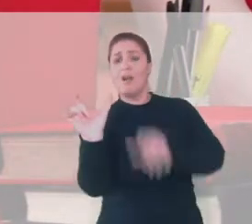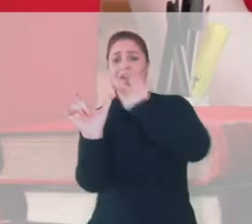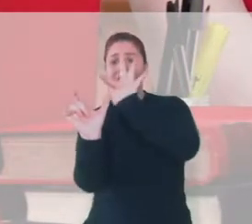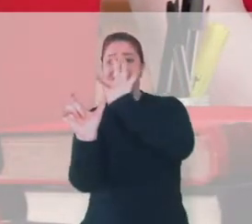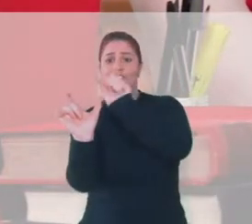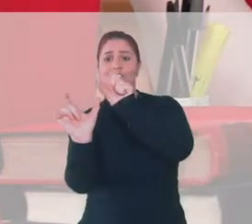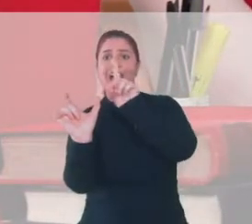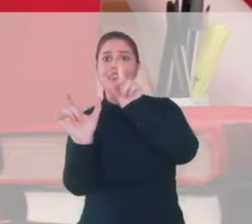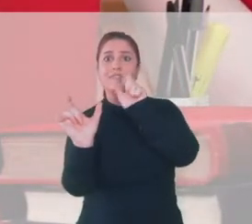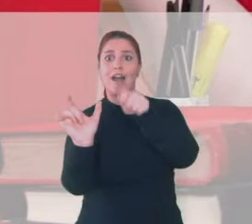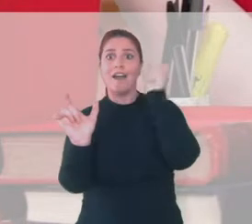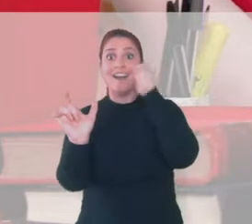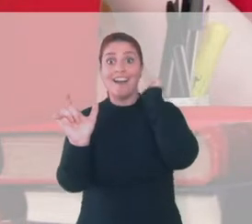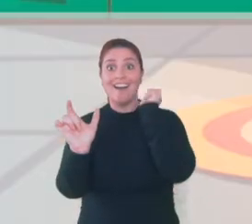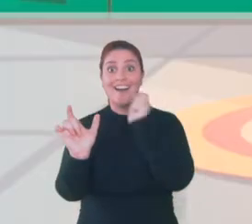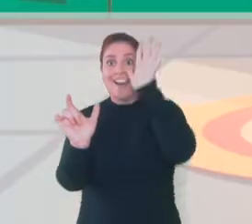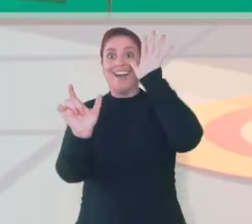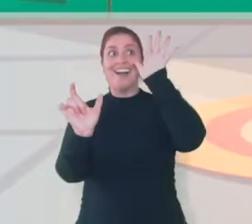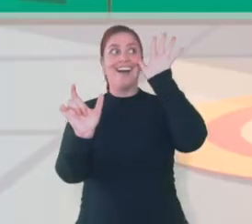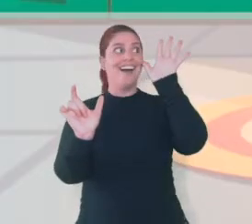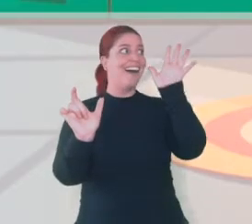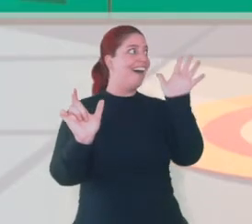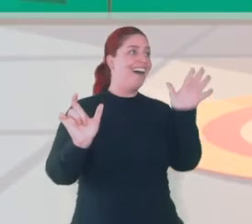se transformou em fada.